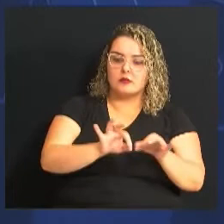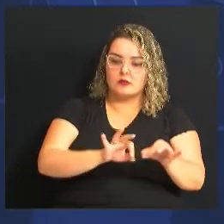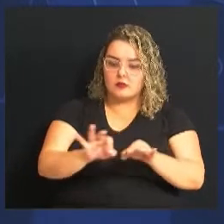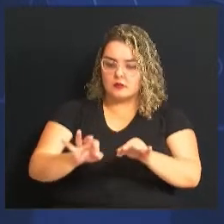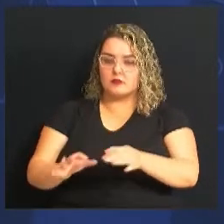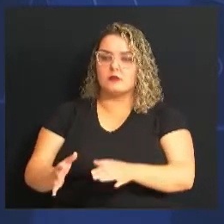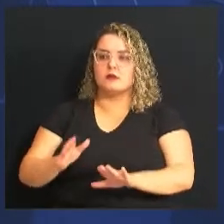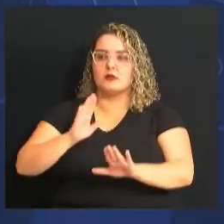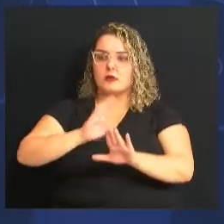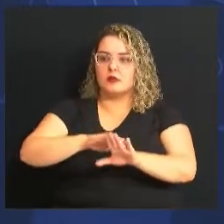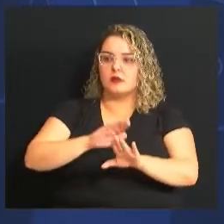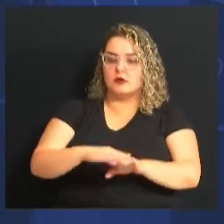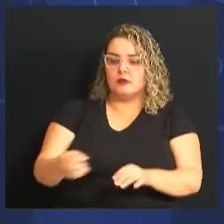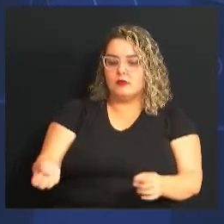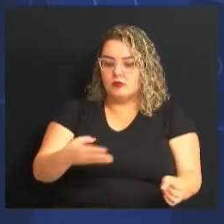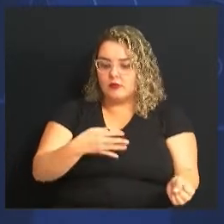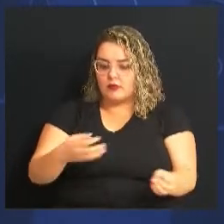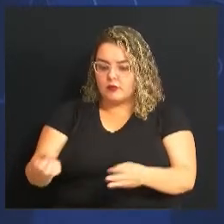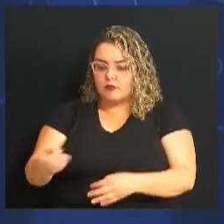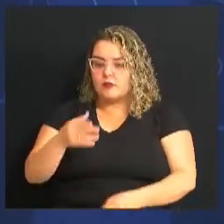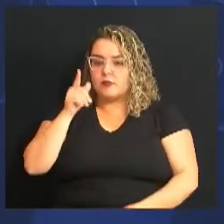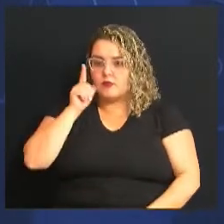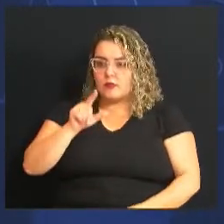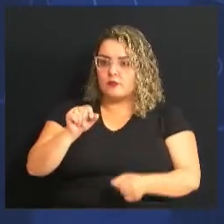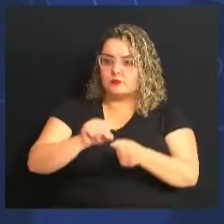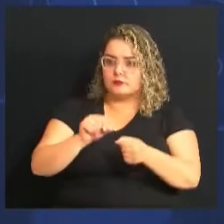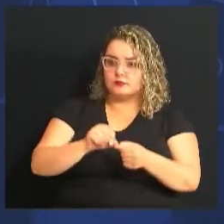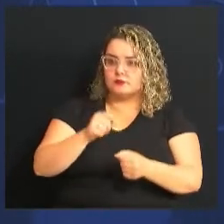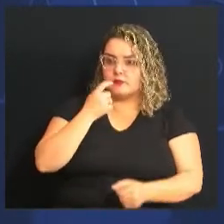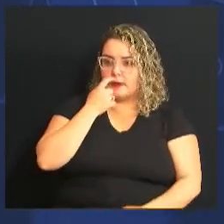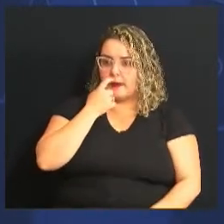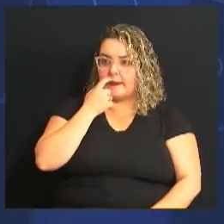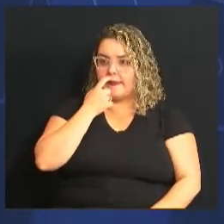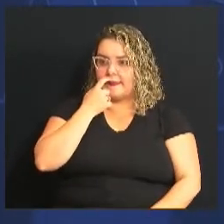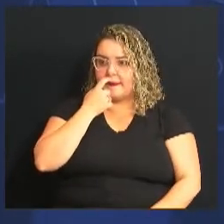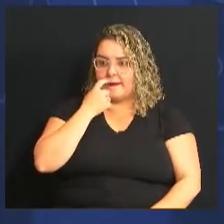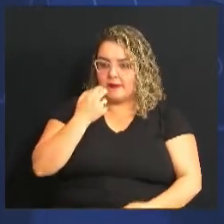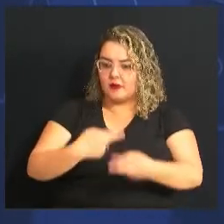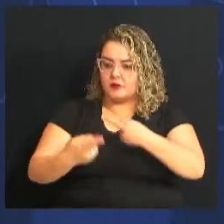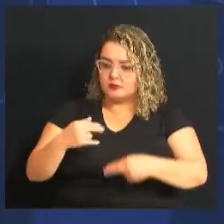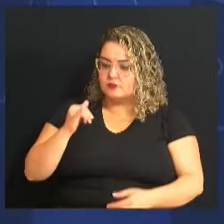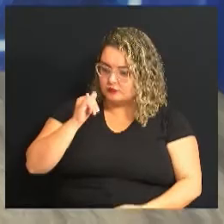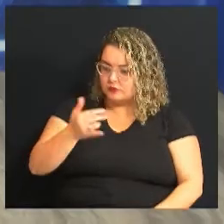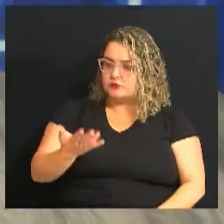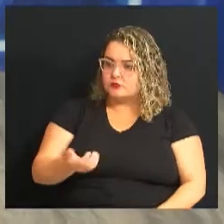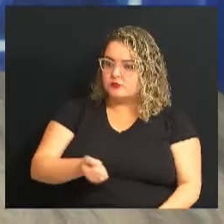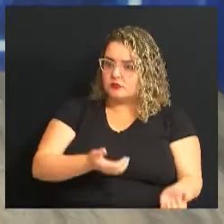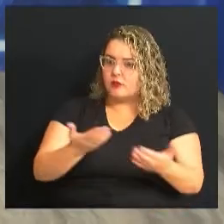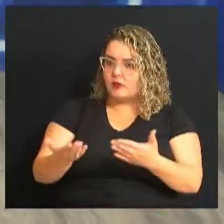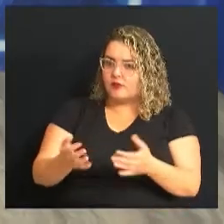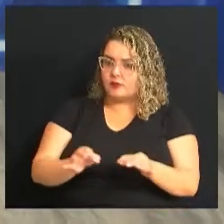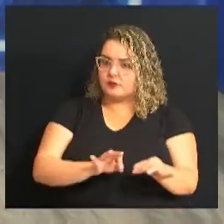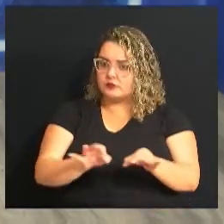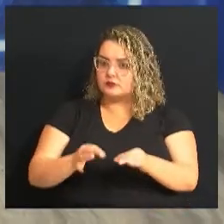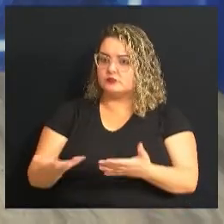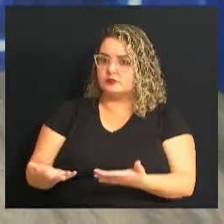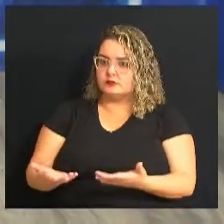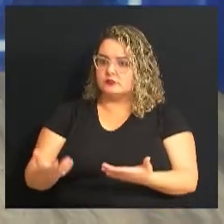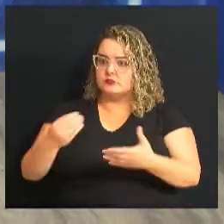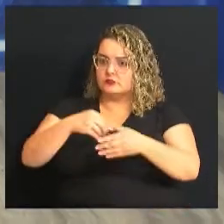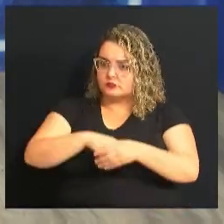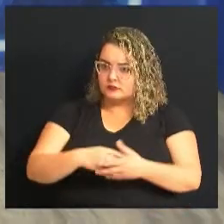práticas inovadoras, consigam fazer esse relacionamento que você citou, apresentar os projetos dentro das suas